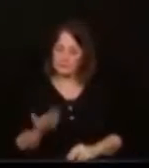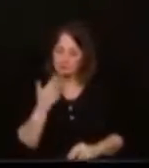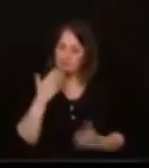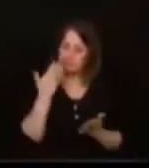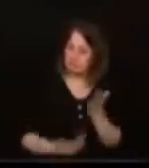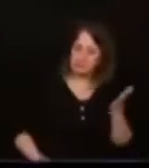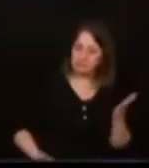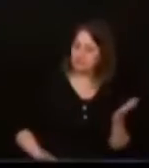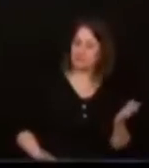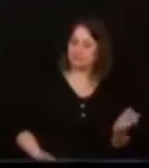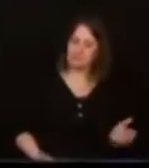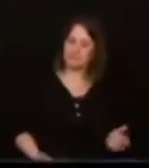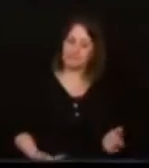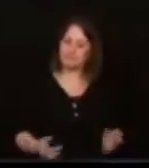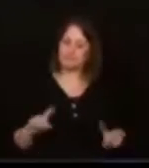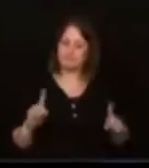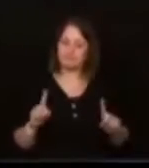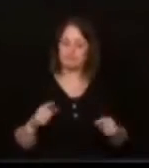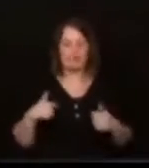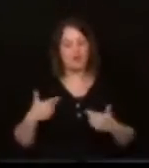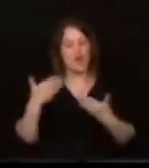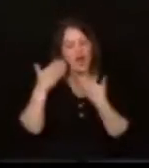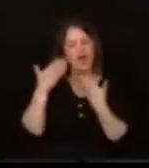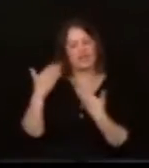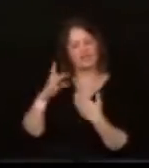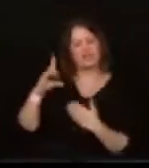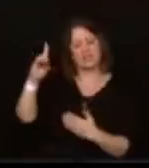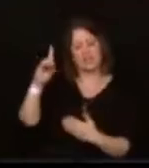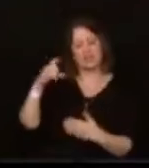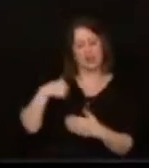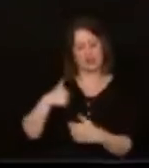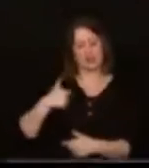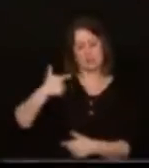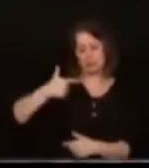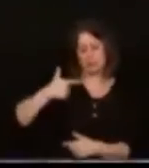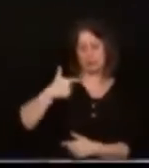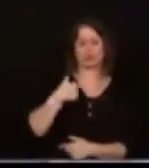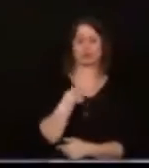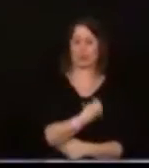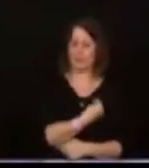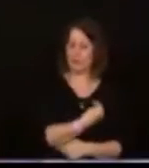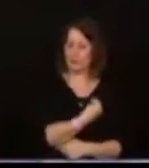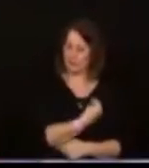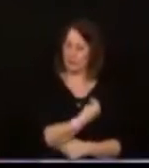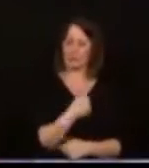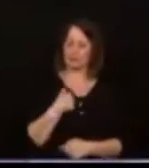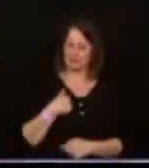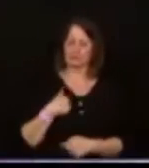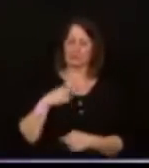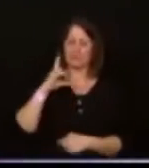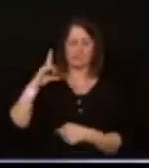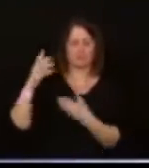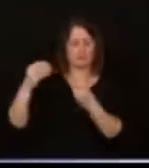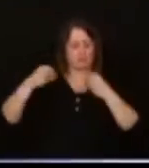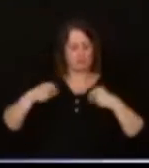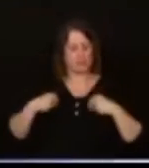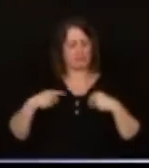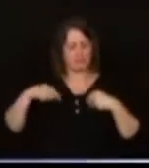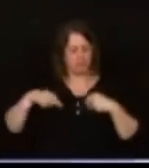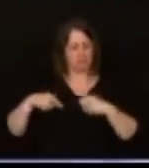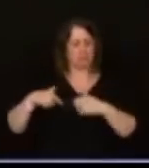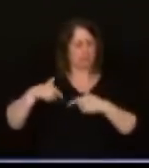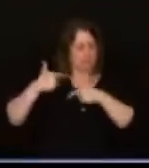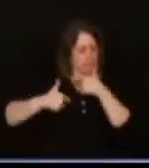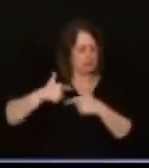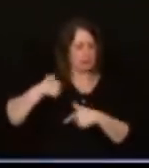perder. Eu agradeço a Deus pela minha segunda vida e por essa missão difícil